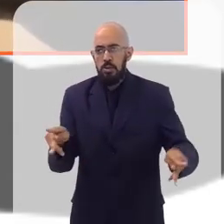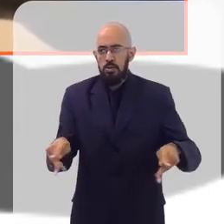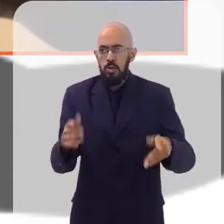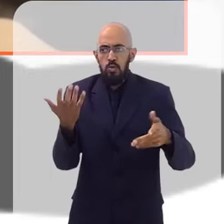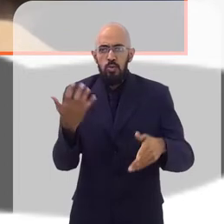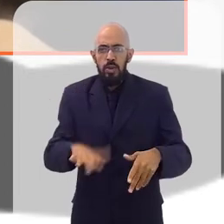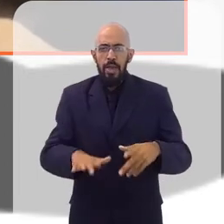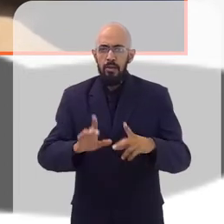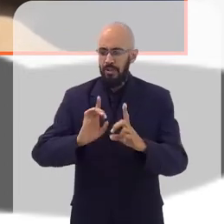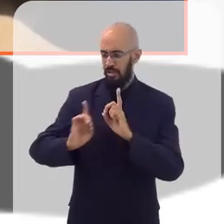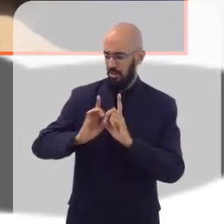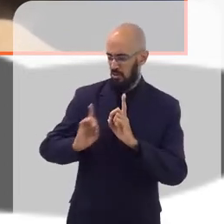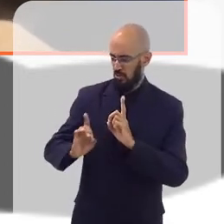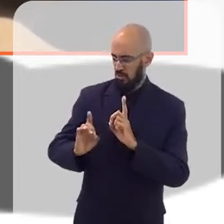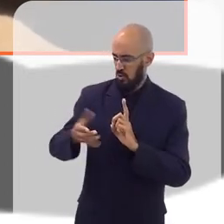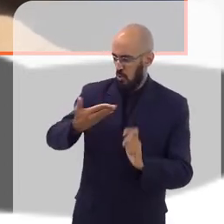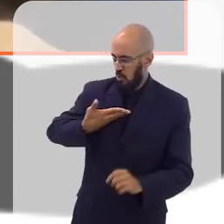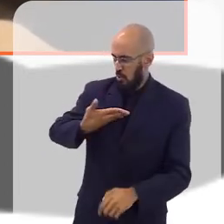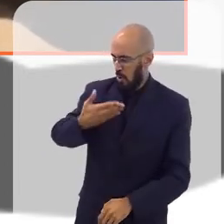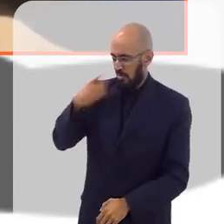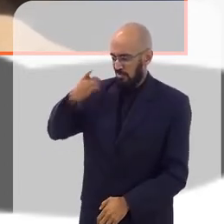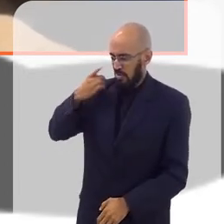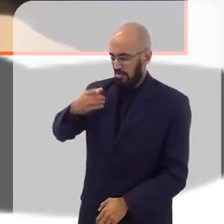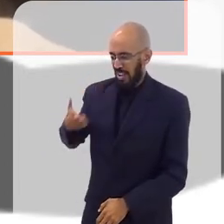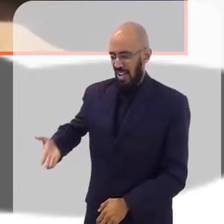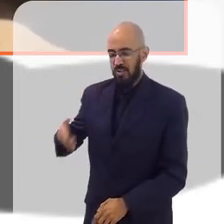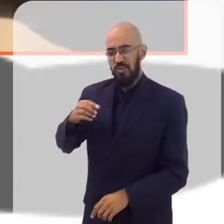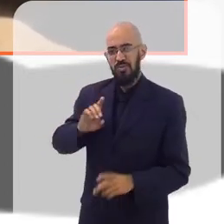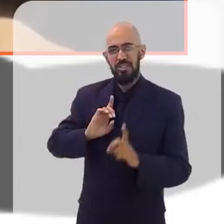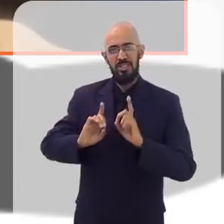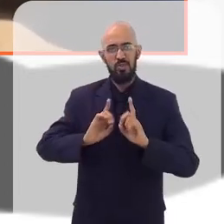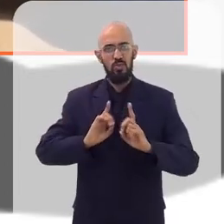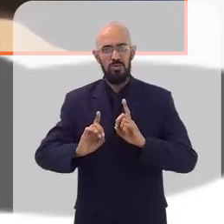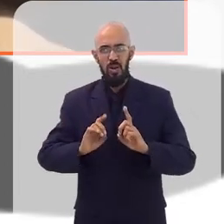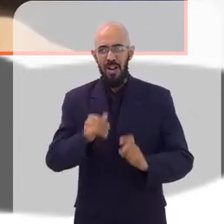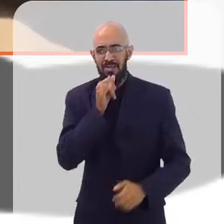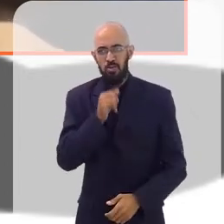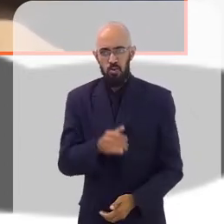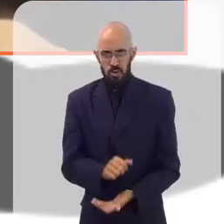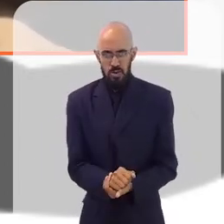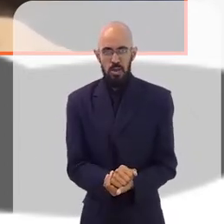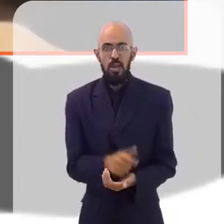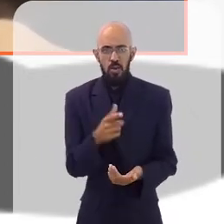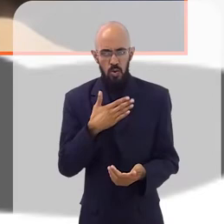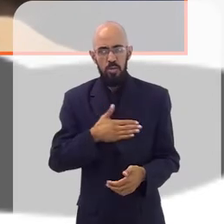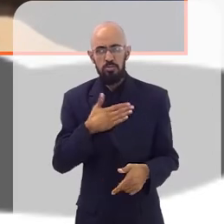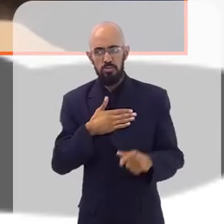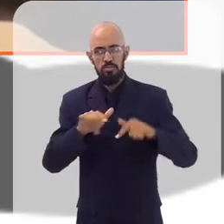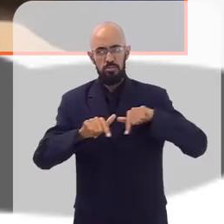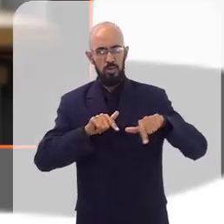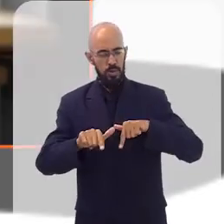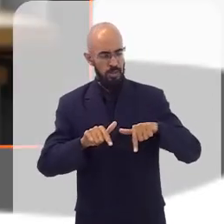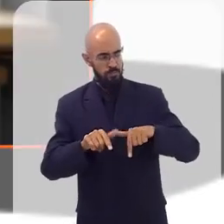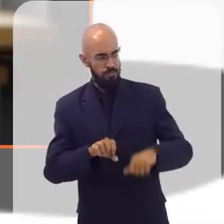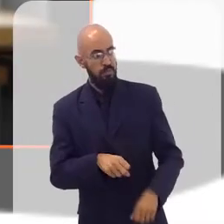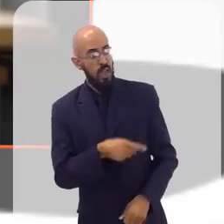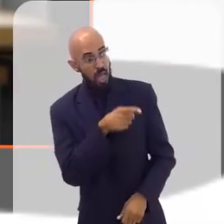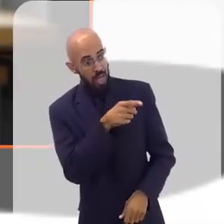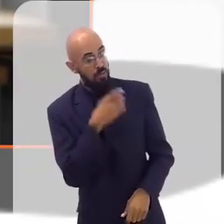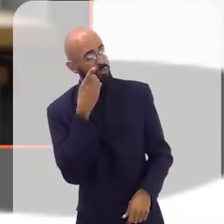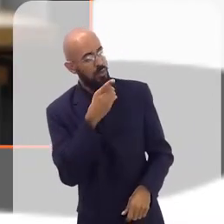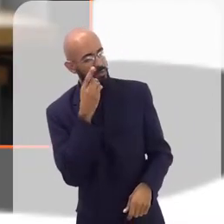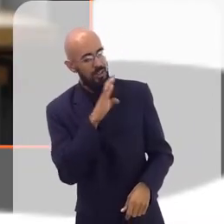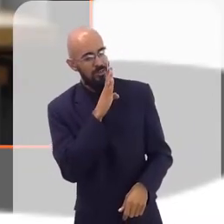procuro entrar em polêmica com colega e nem fazer discussões no plenário eu gosto é de trabalhar Esse